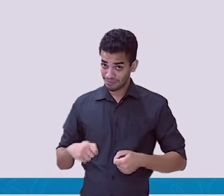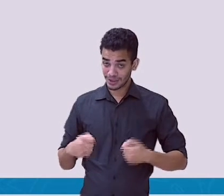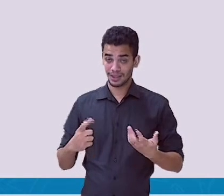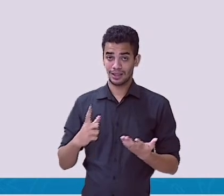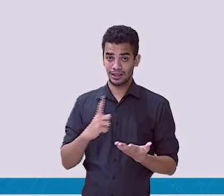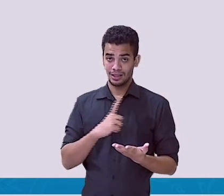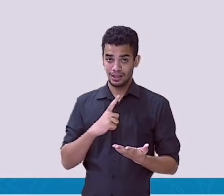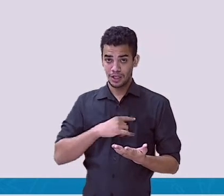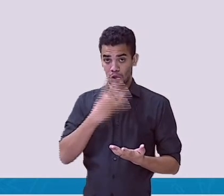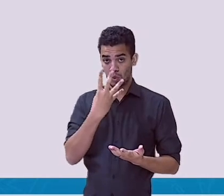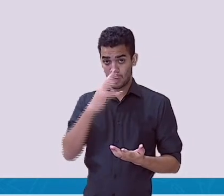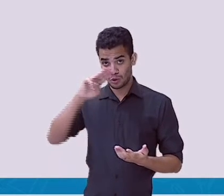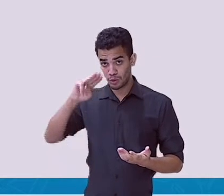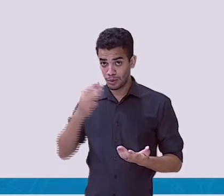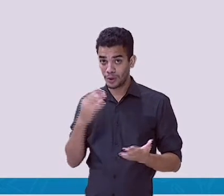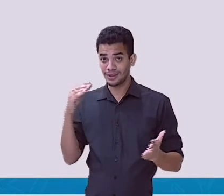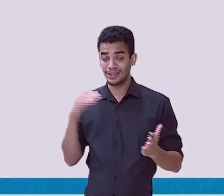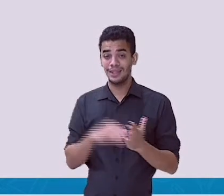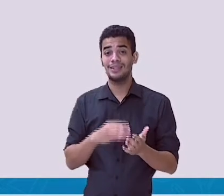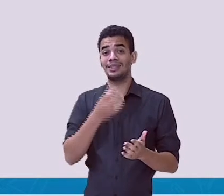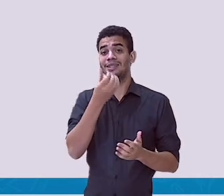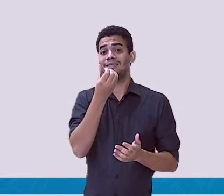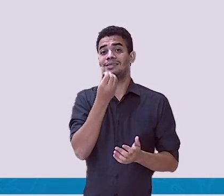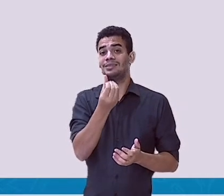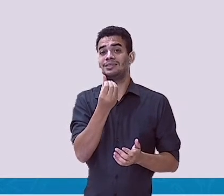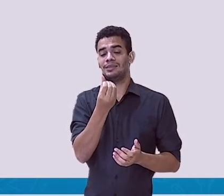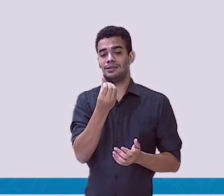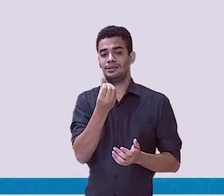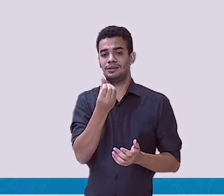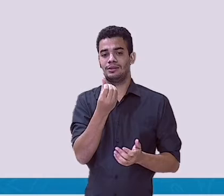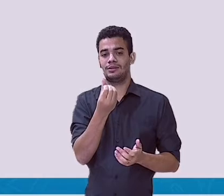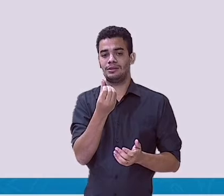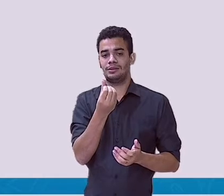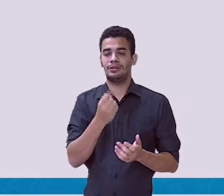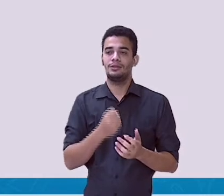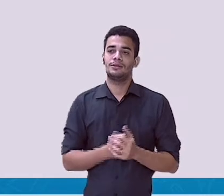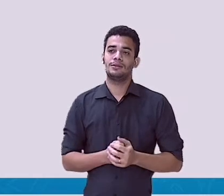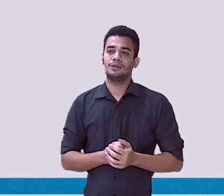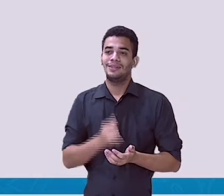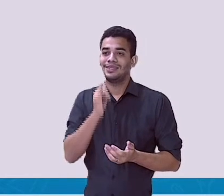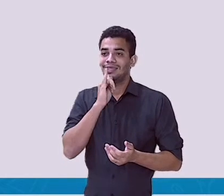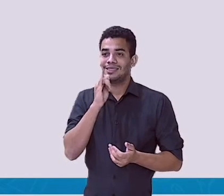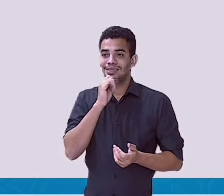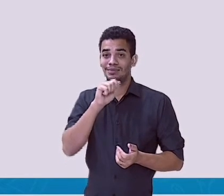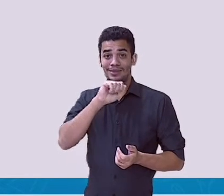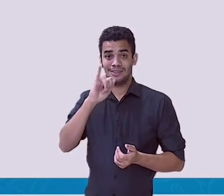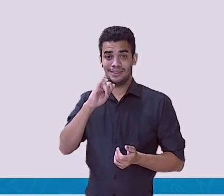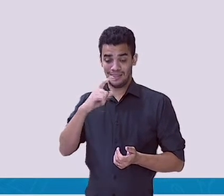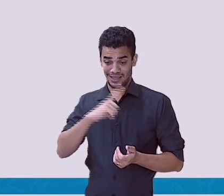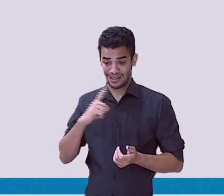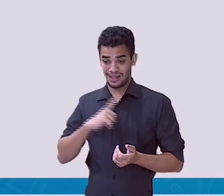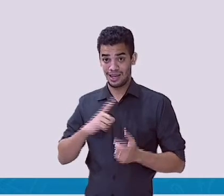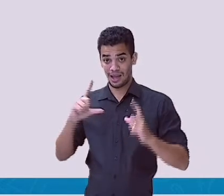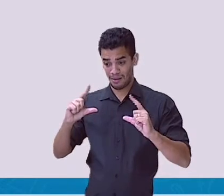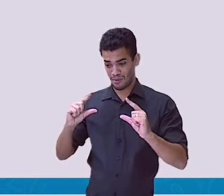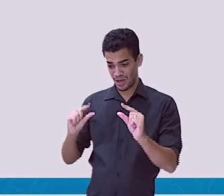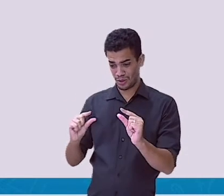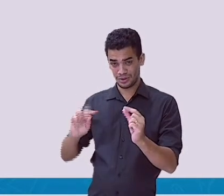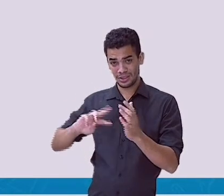3 milhões, quer dizer que estamos com um déficit aí. Então é o que eles falam, que a pessoa está com anemia, está